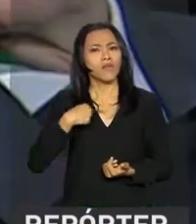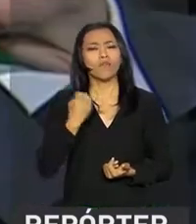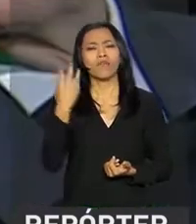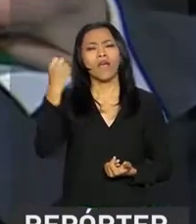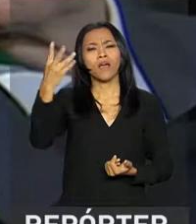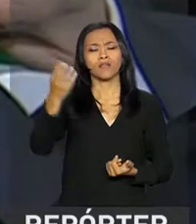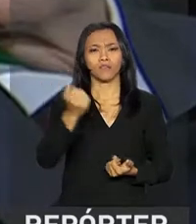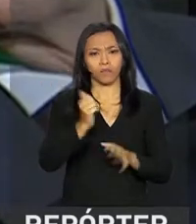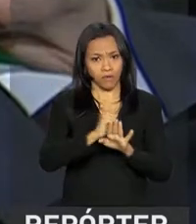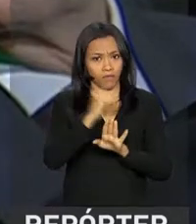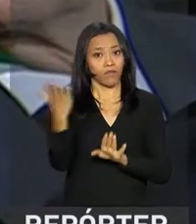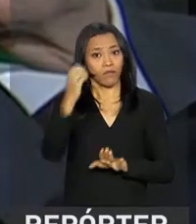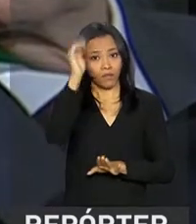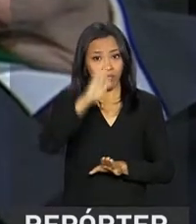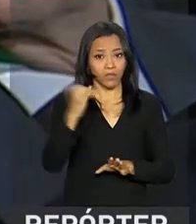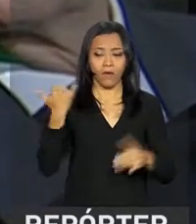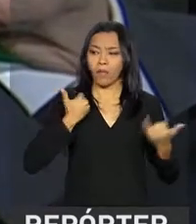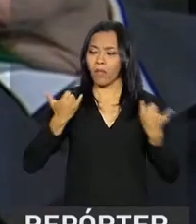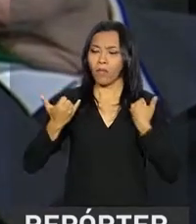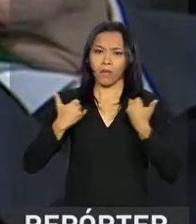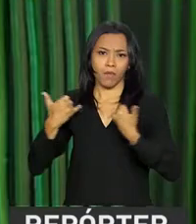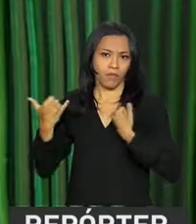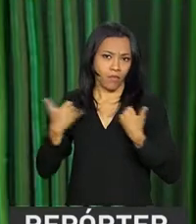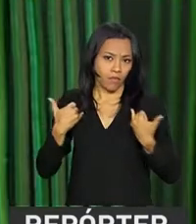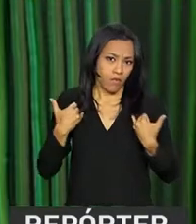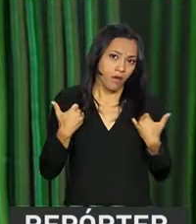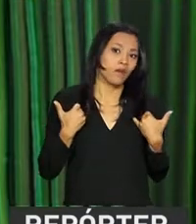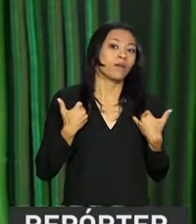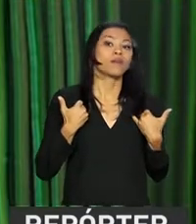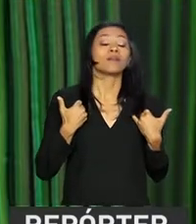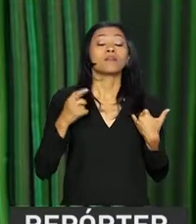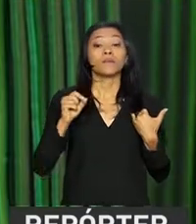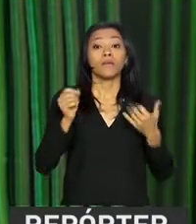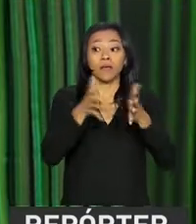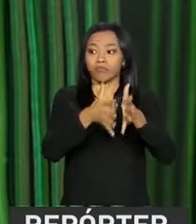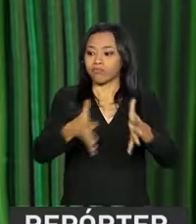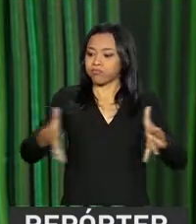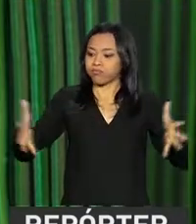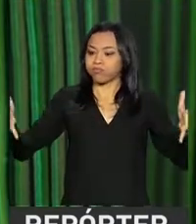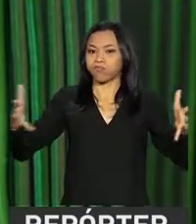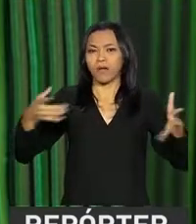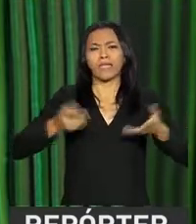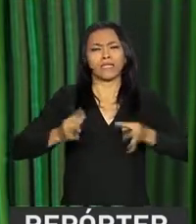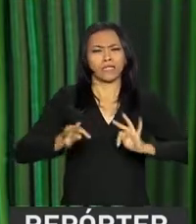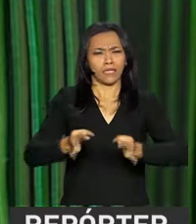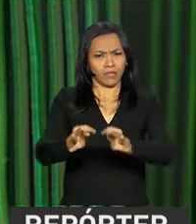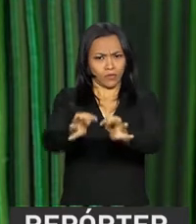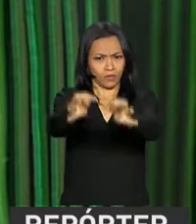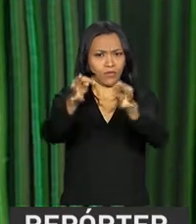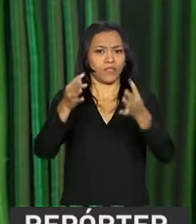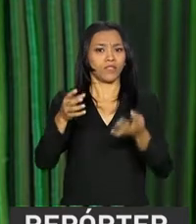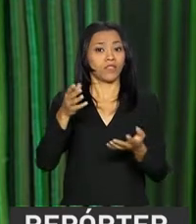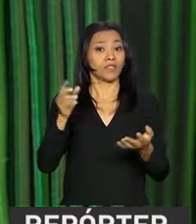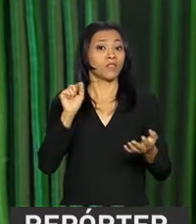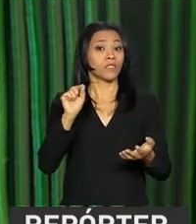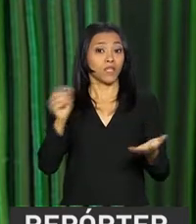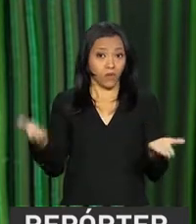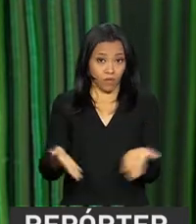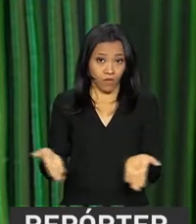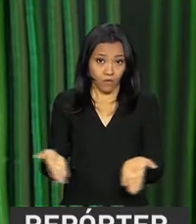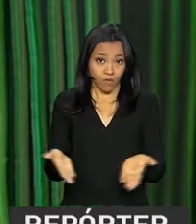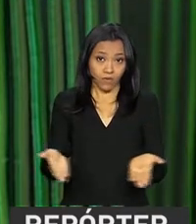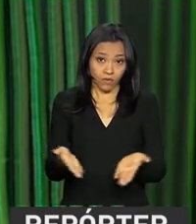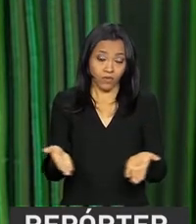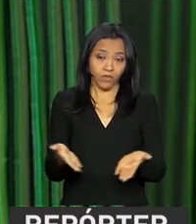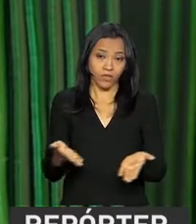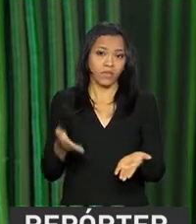viajo pelo exterior, as nossas extensões territoriais, a tecnologia extraordinária de que hoje, com